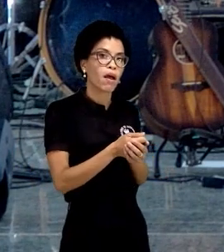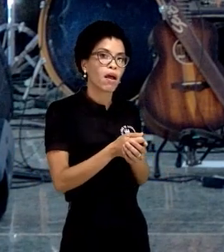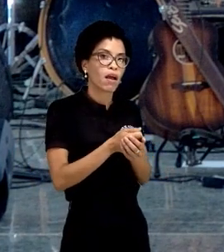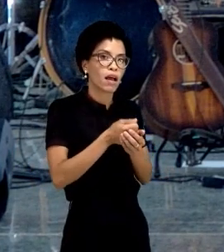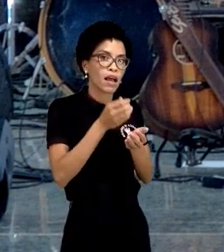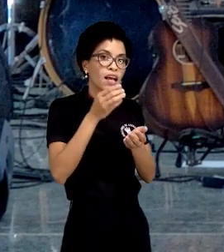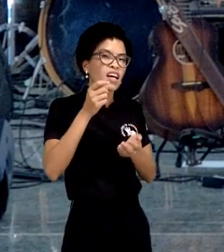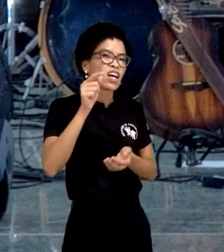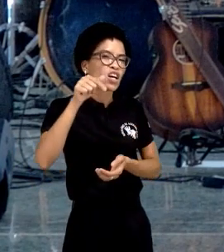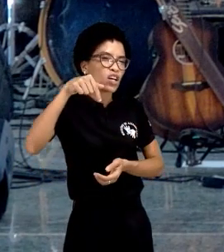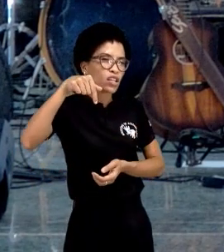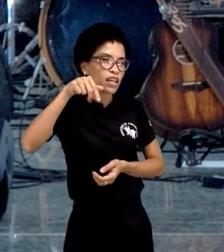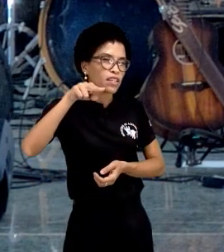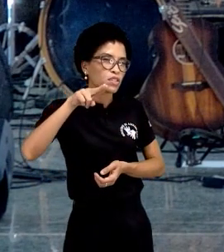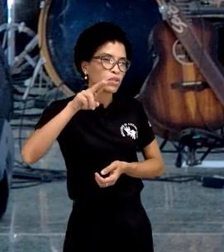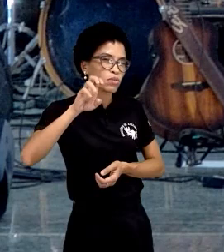sal,